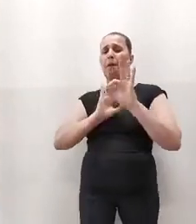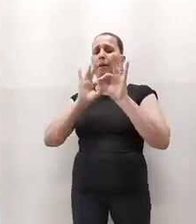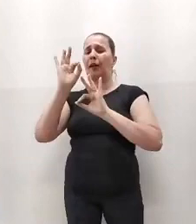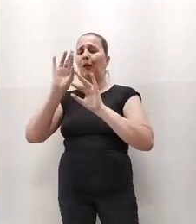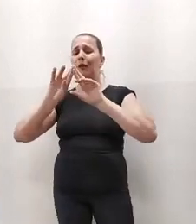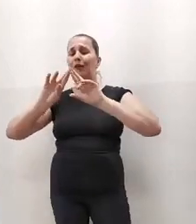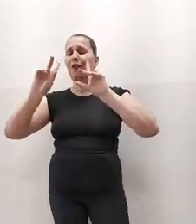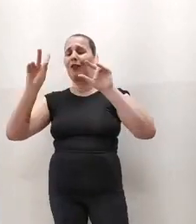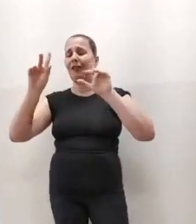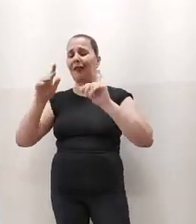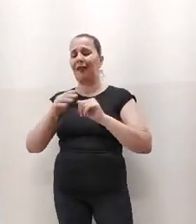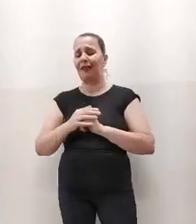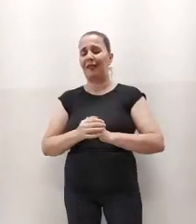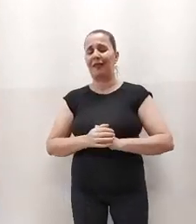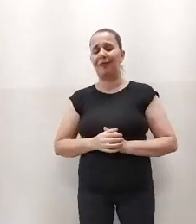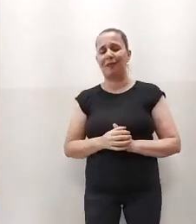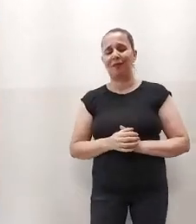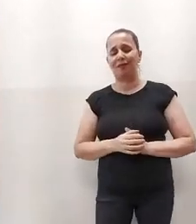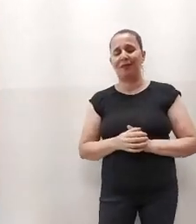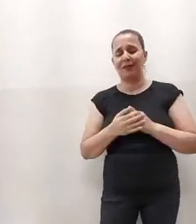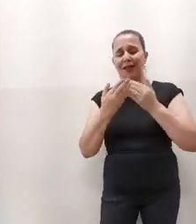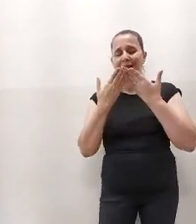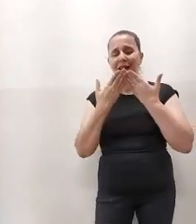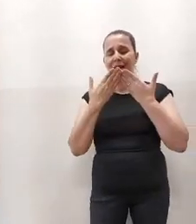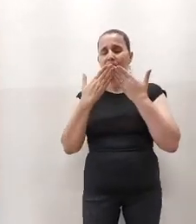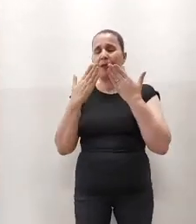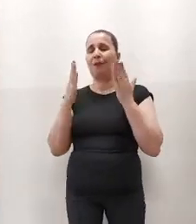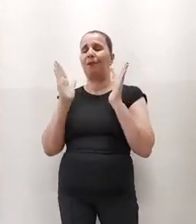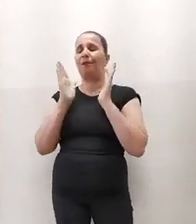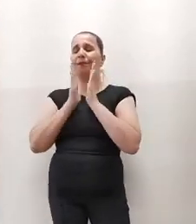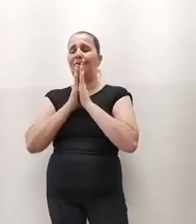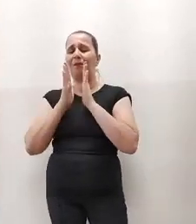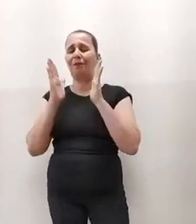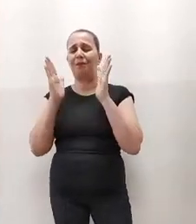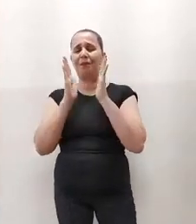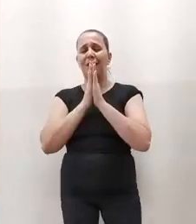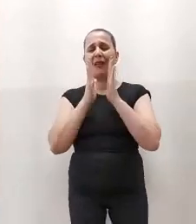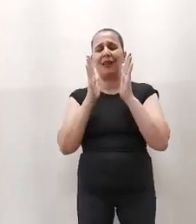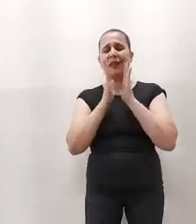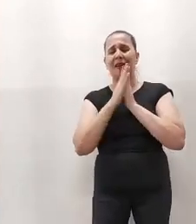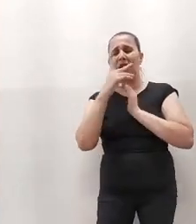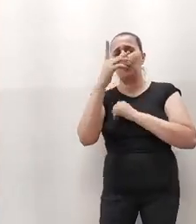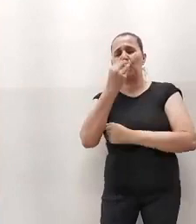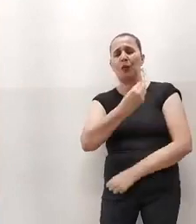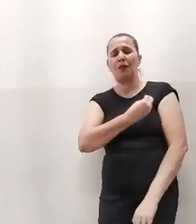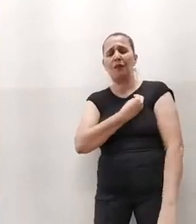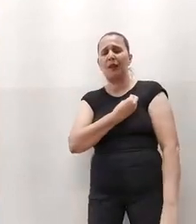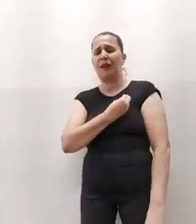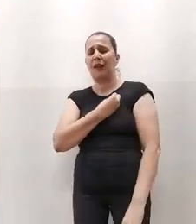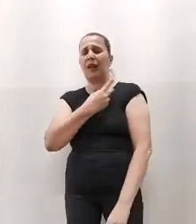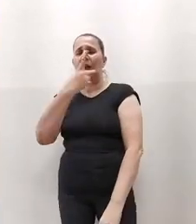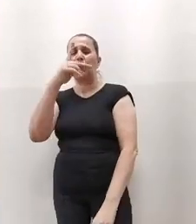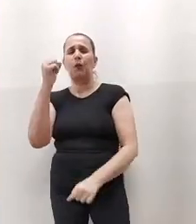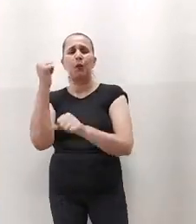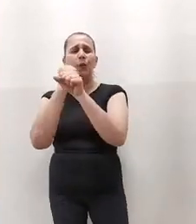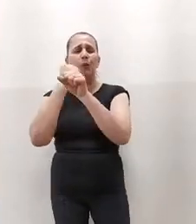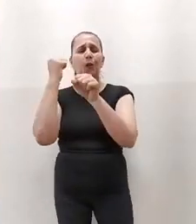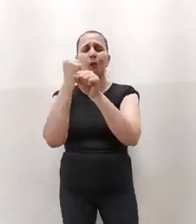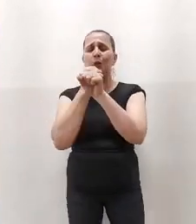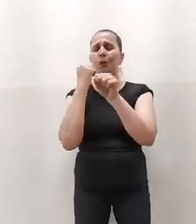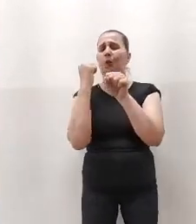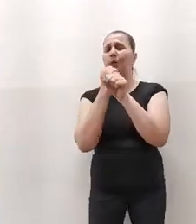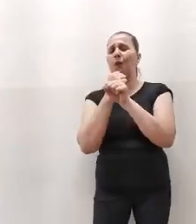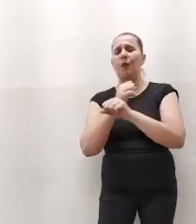Abre os nossos olhos, Jesus. Comece a orar, irmãos, porque é a sua vida, são suas construções.